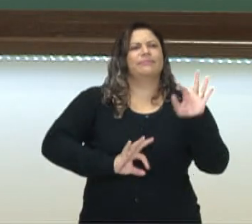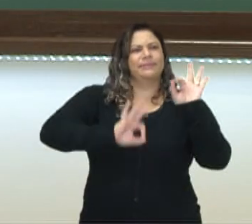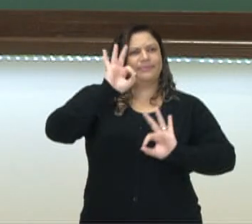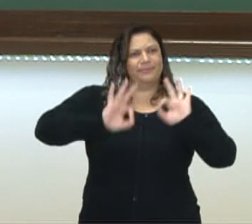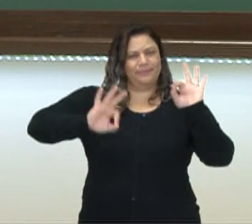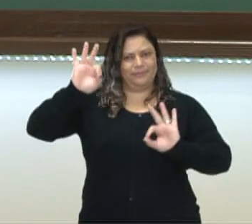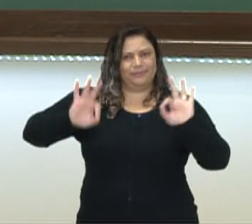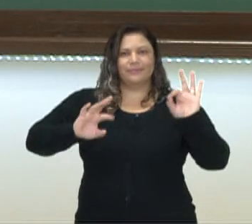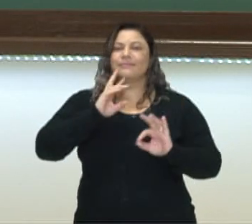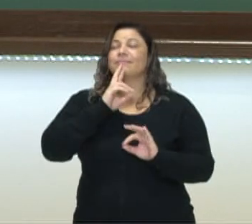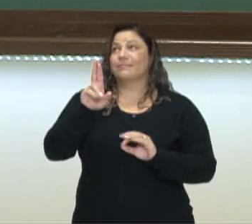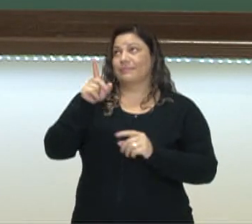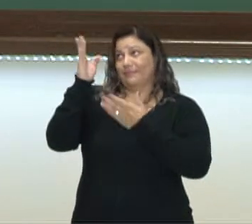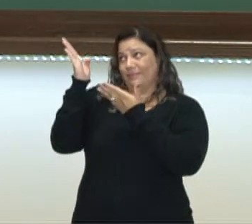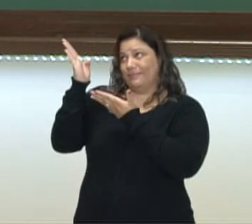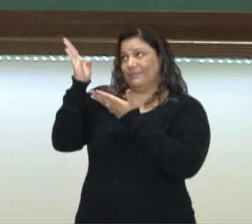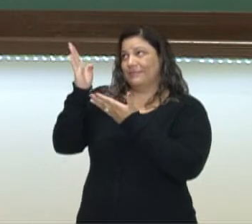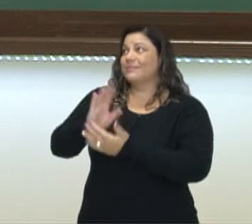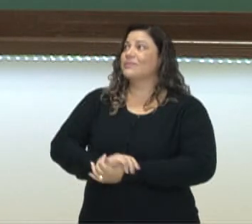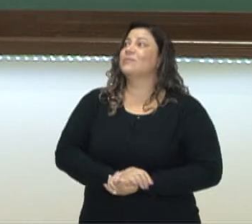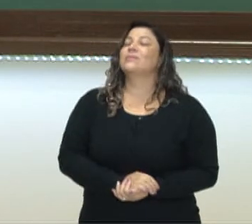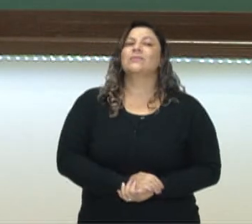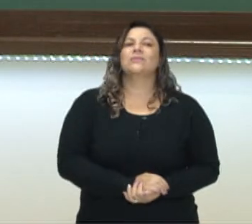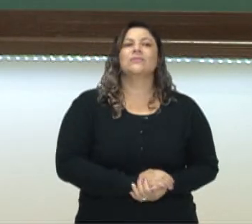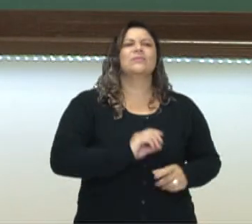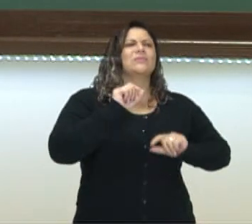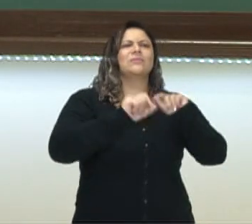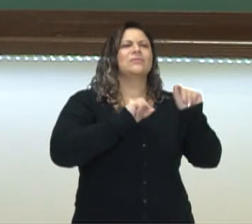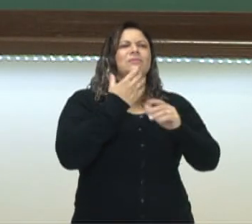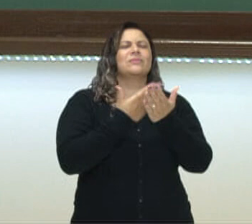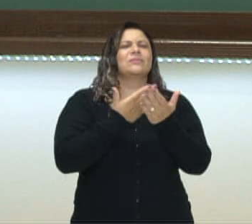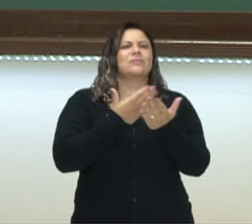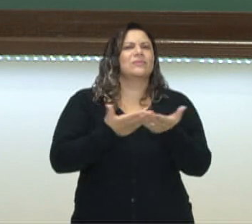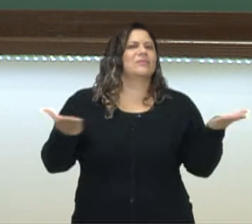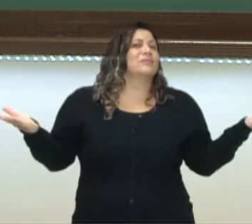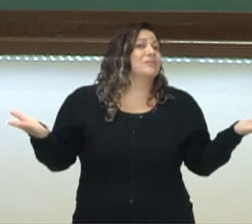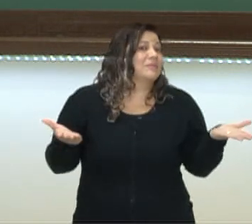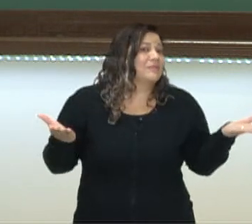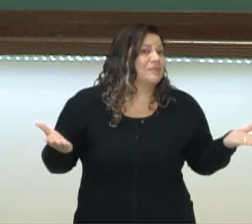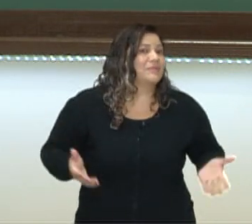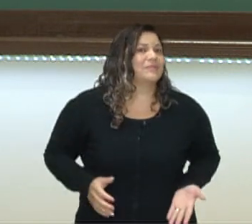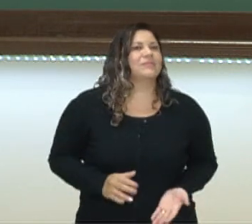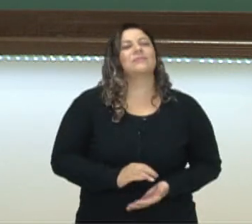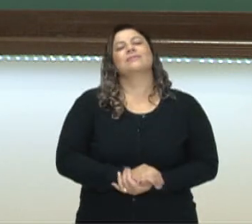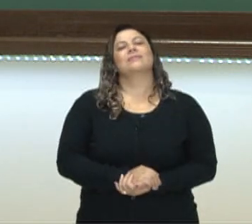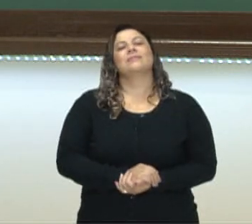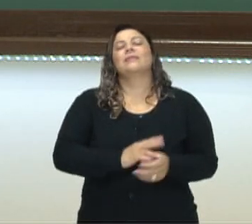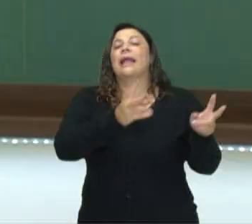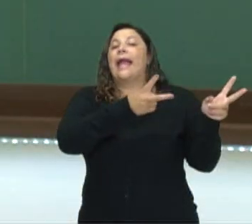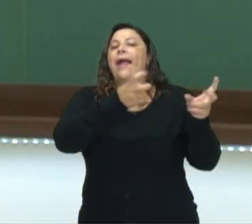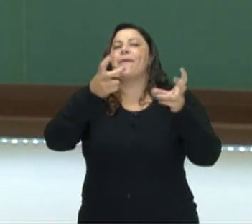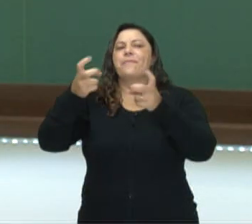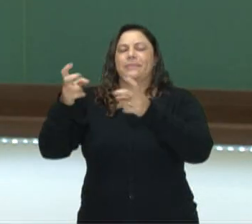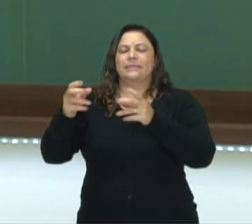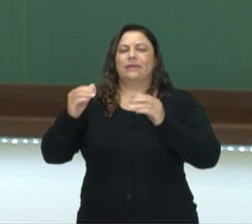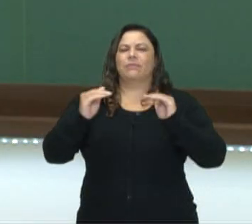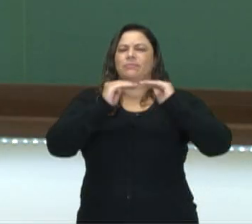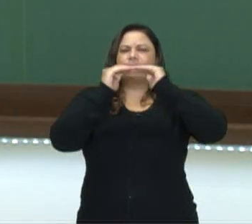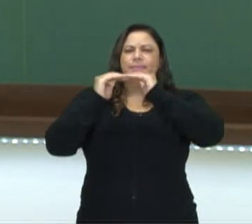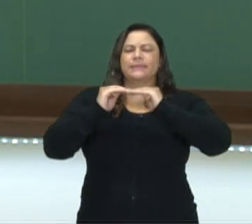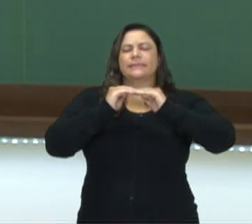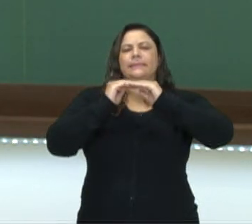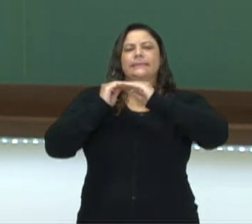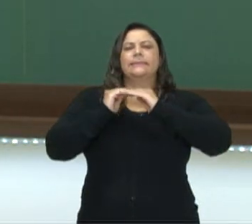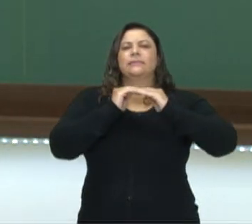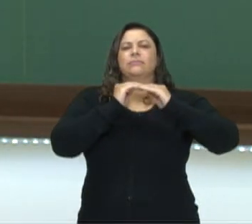nossa resposta, certo? O que será que a gente tem mais para essa aula? Para observar um padrão. O que a prof quer